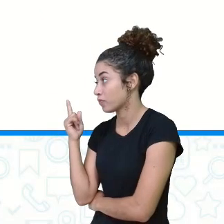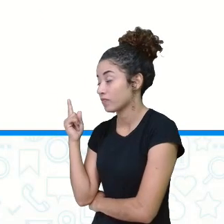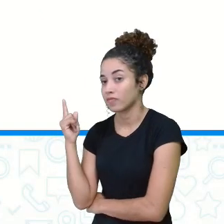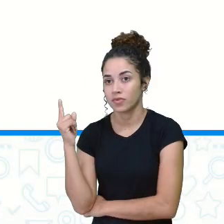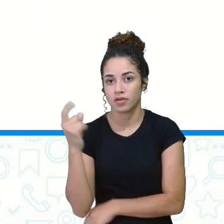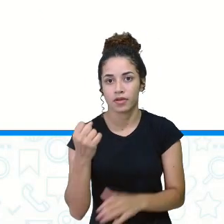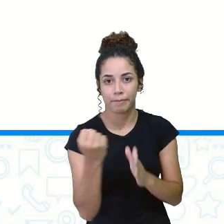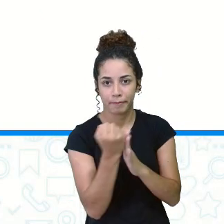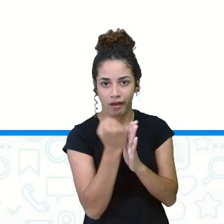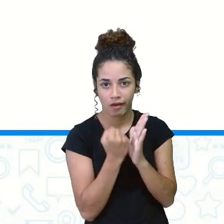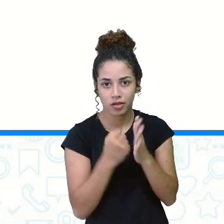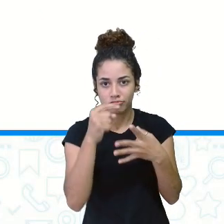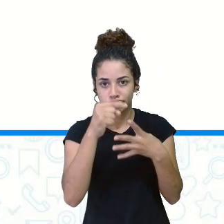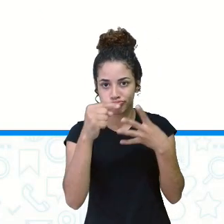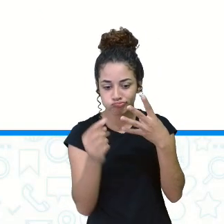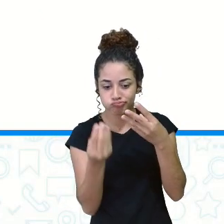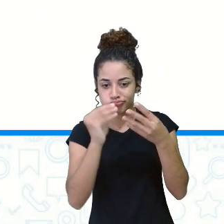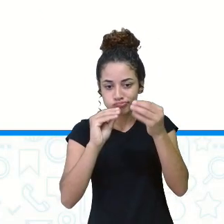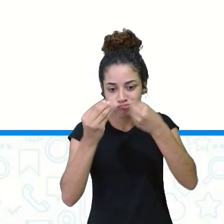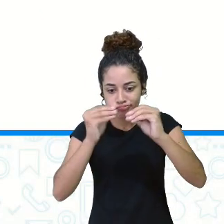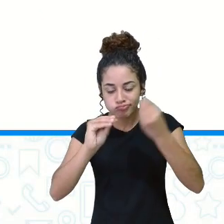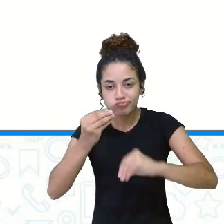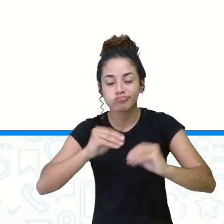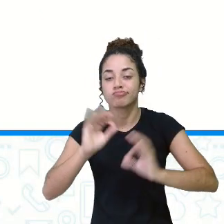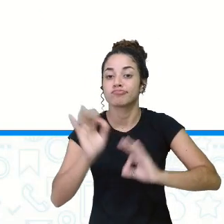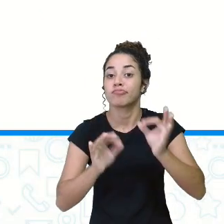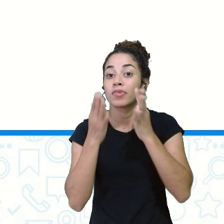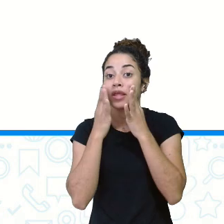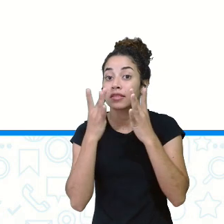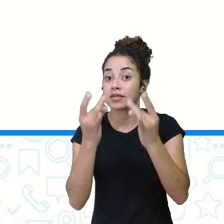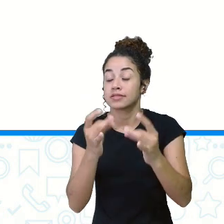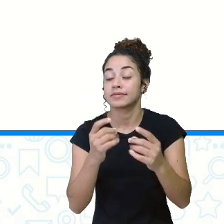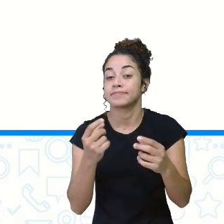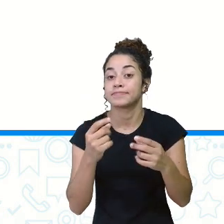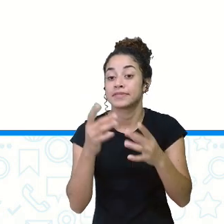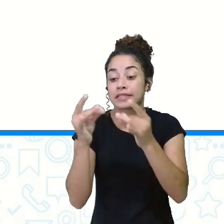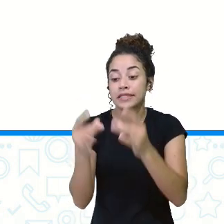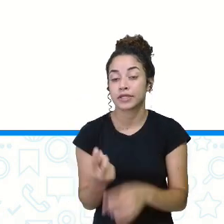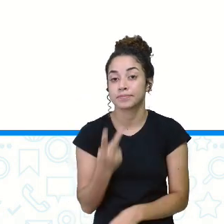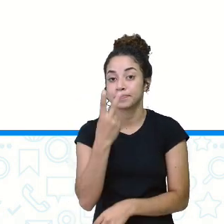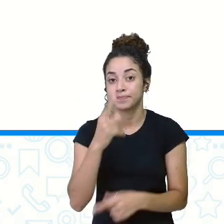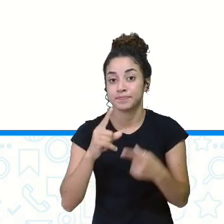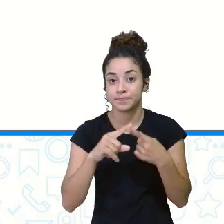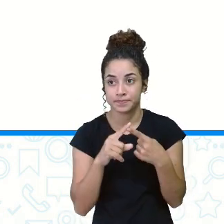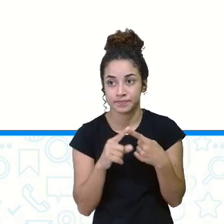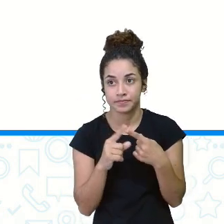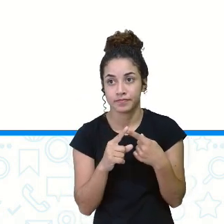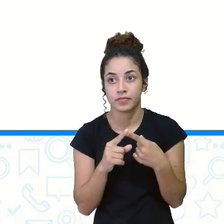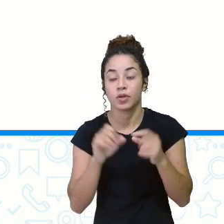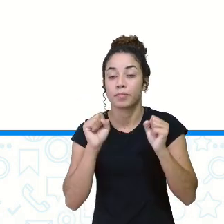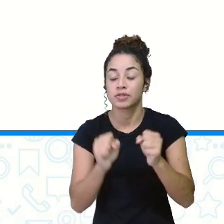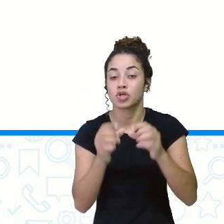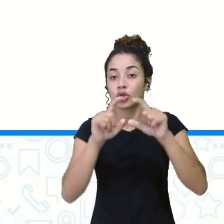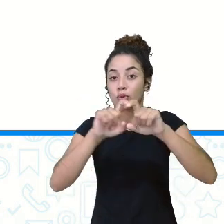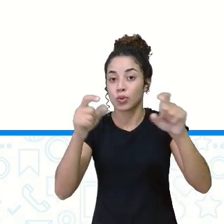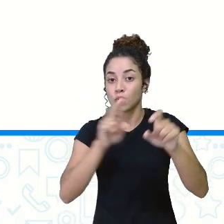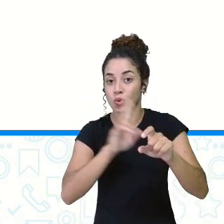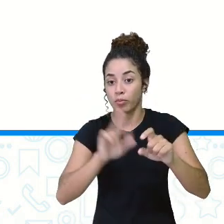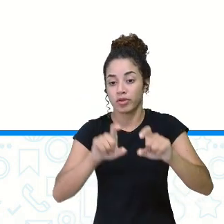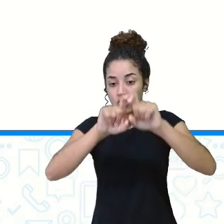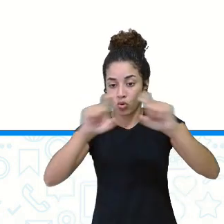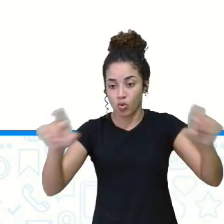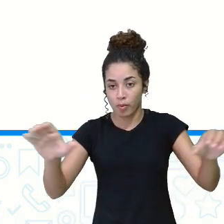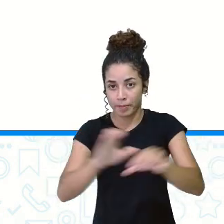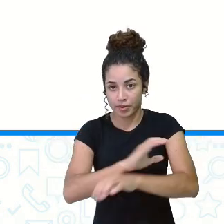gabarito que vocês vão fazer, certo? Preste atenção em 2 detalhes. Não deixa de colocar teu nome completo